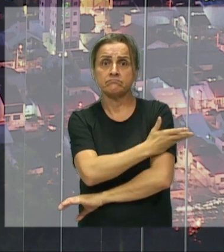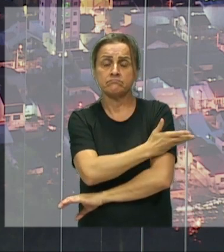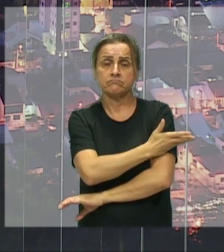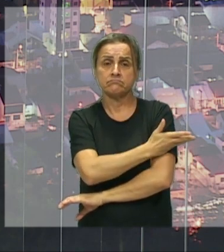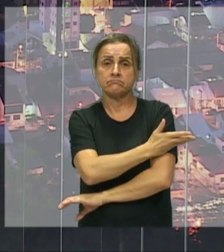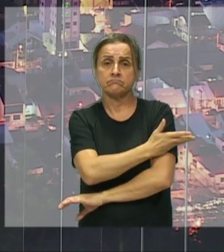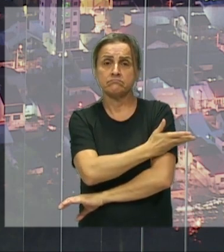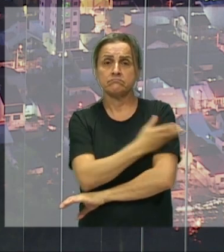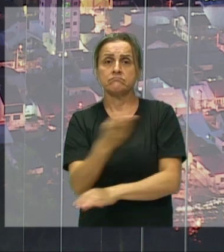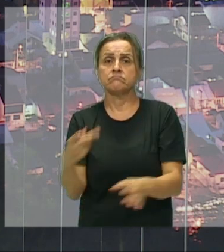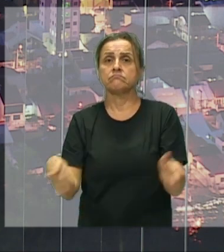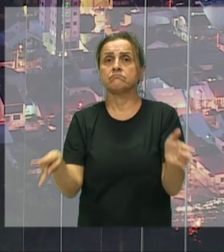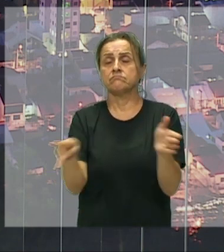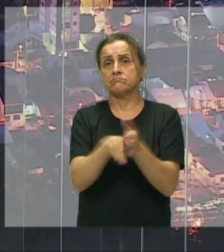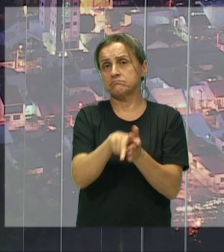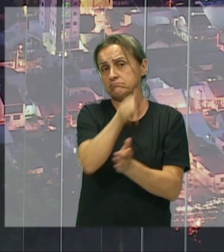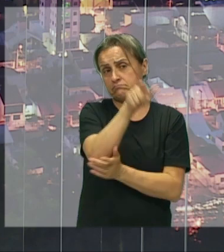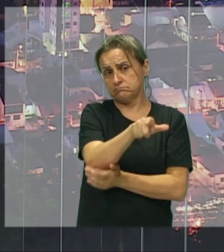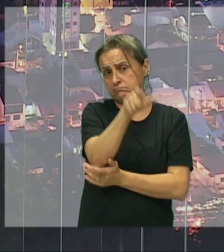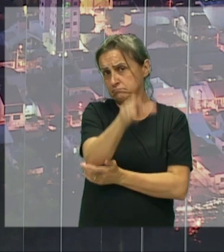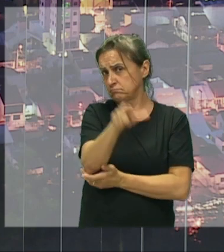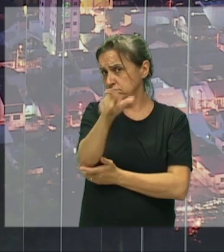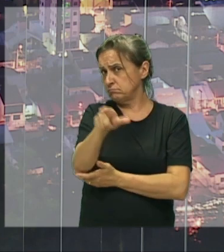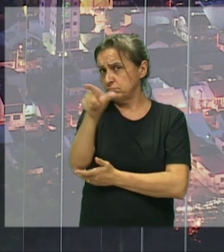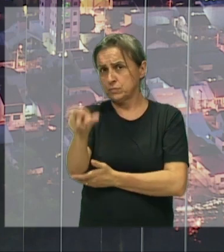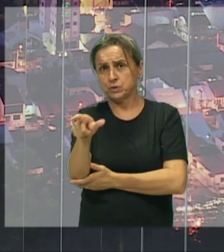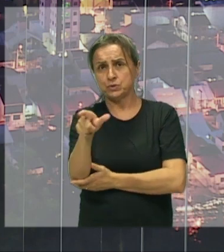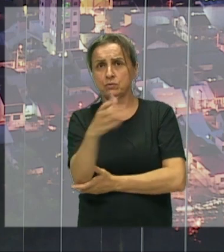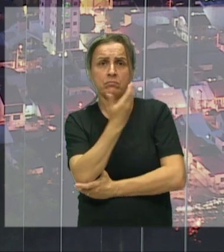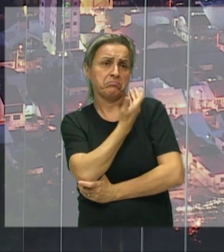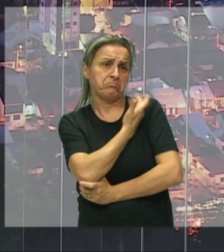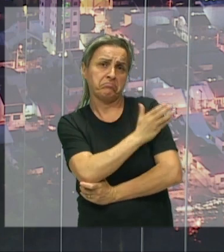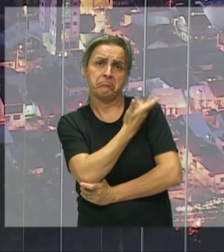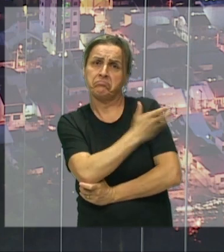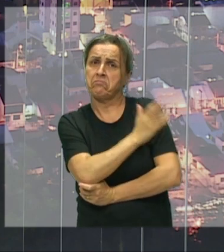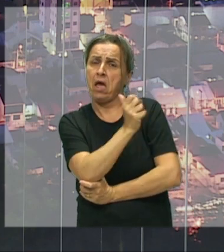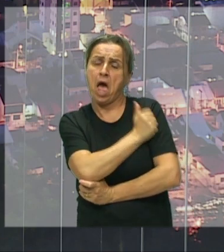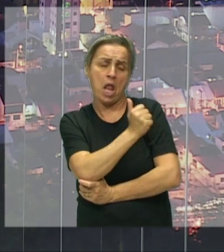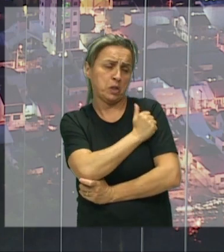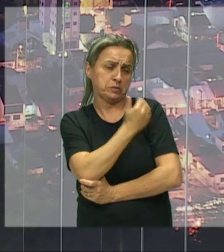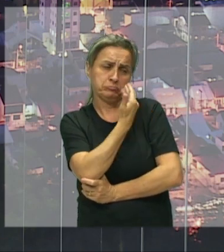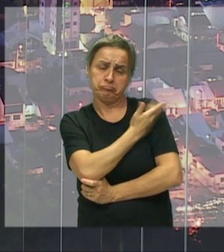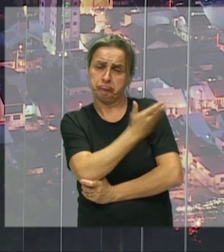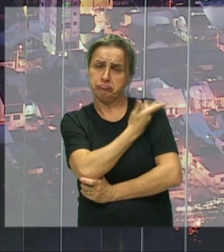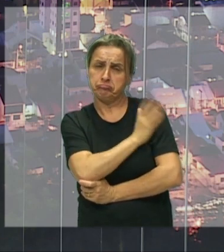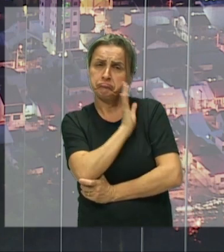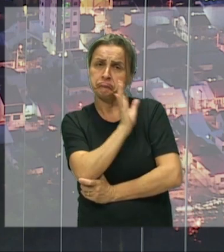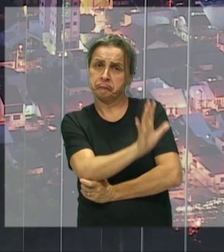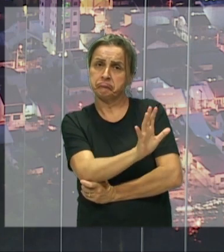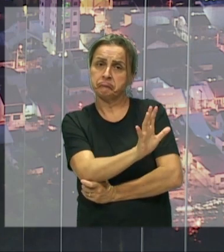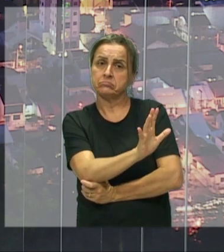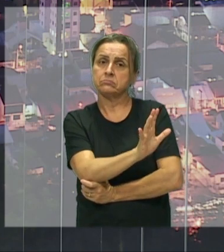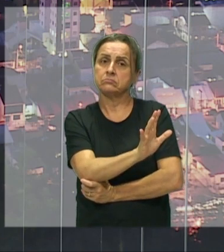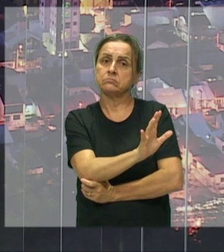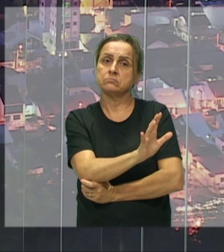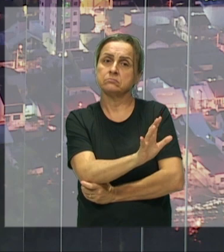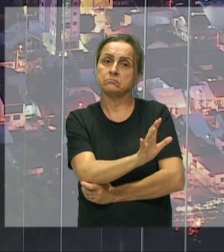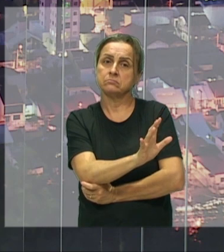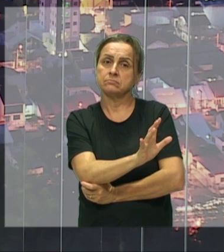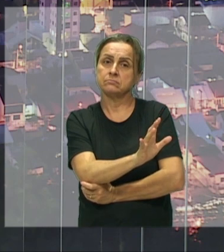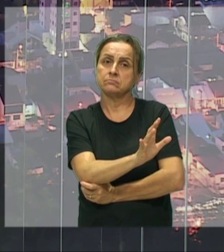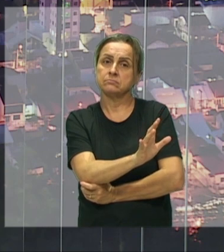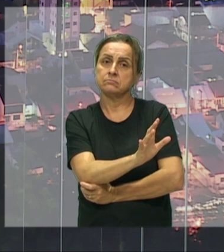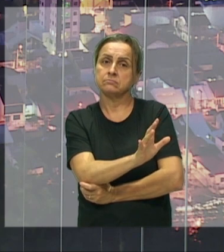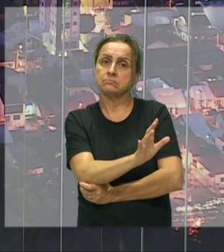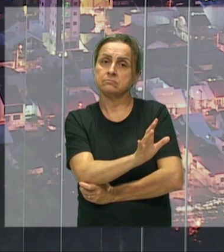pelos próprios pares, as próprias alunas discriminavam, né? E assim,